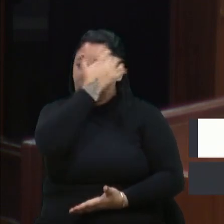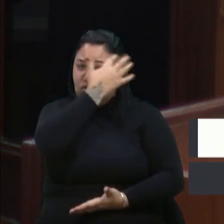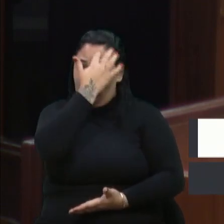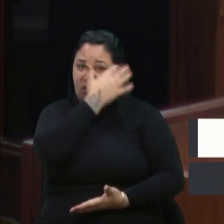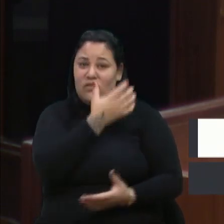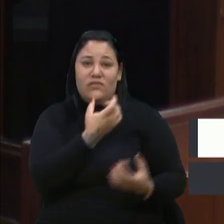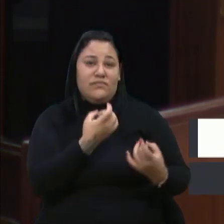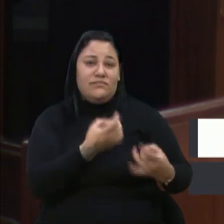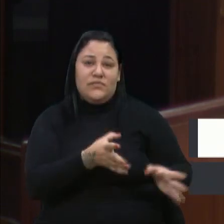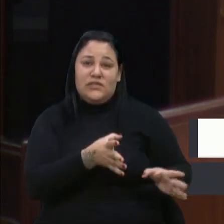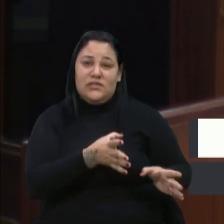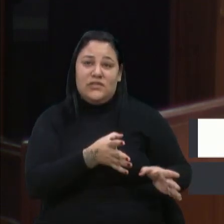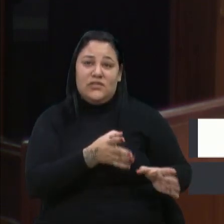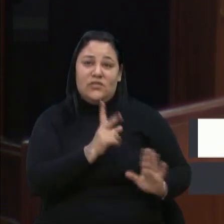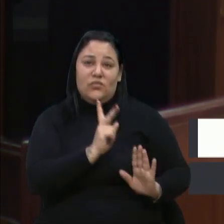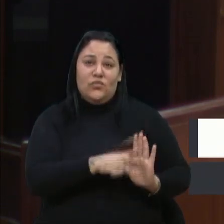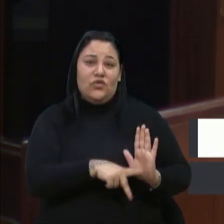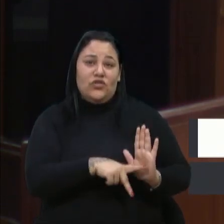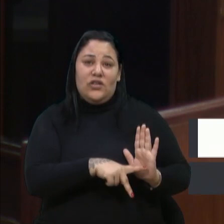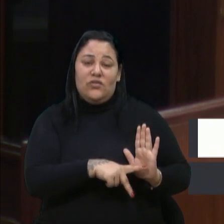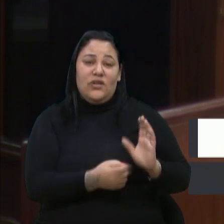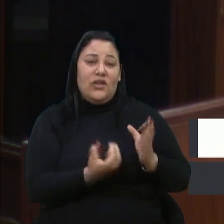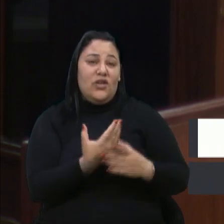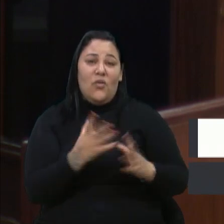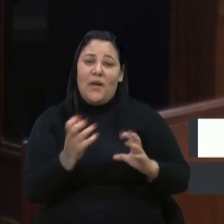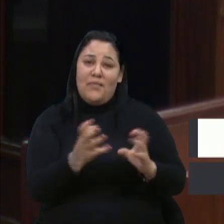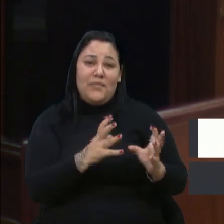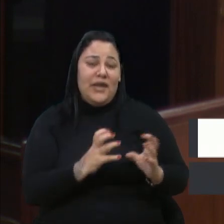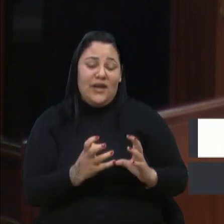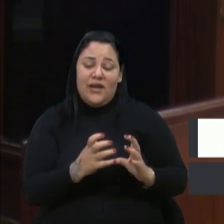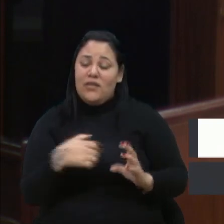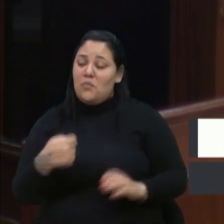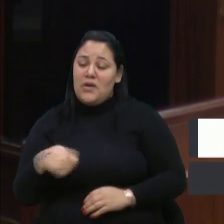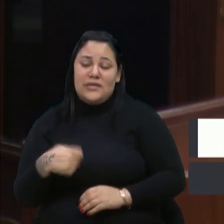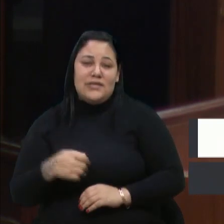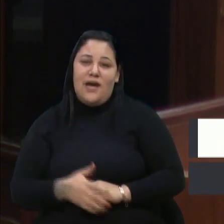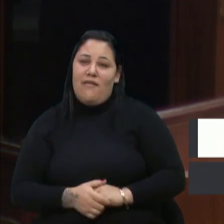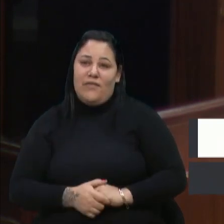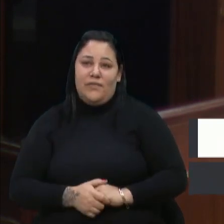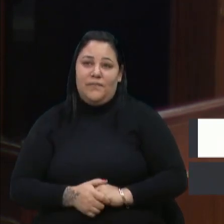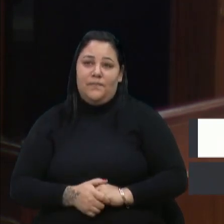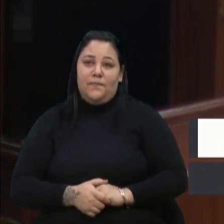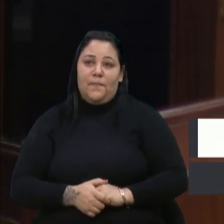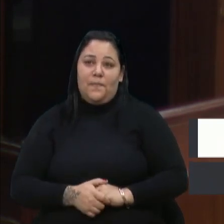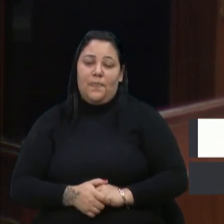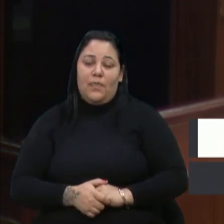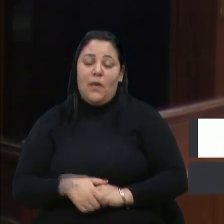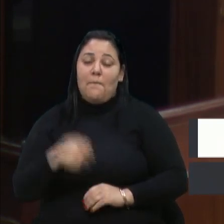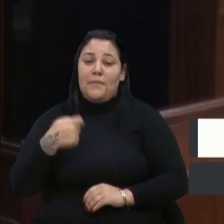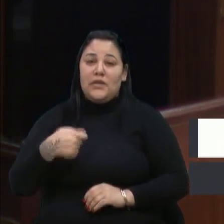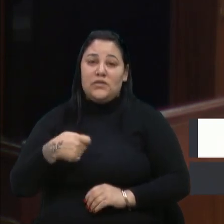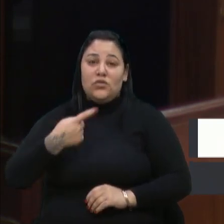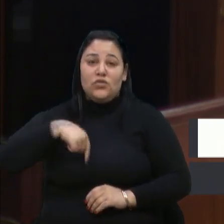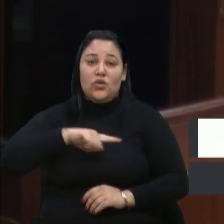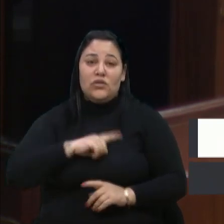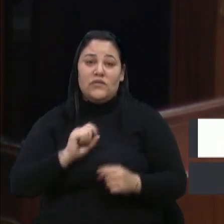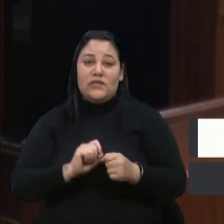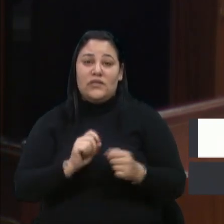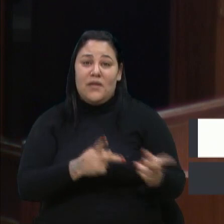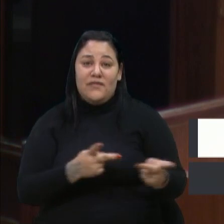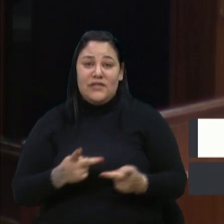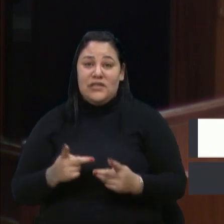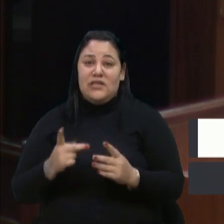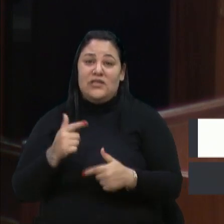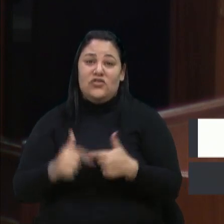projeto que criou um cabo de guerra, uma animosidade desnecessária. Precisou, vereadora Tatiane Frisso, nós fazer uma visita de trabalho